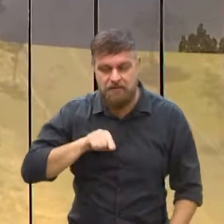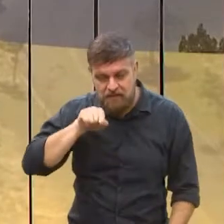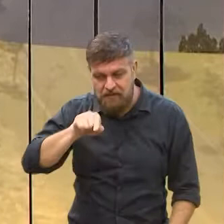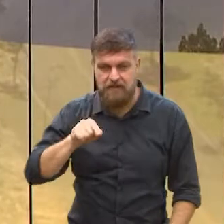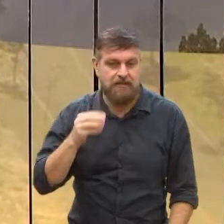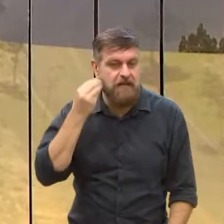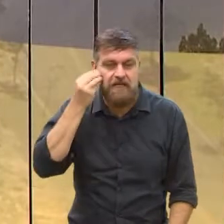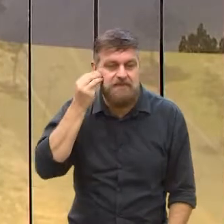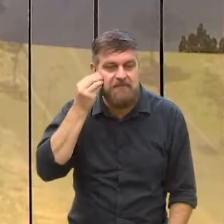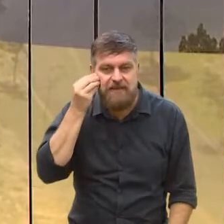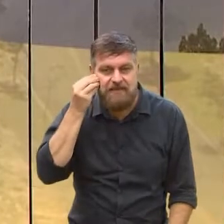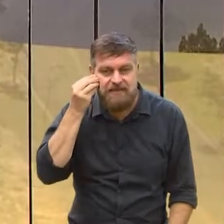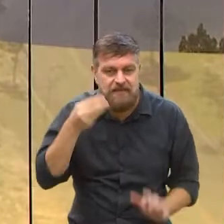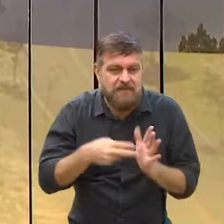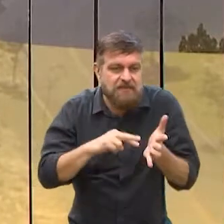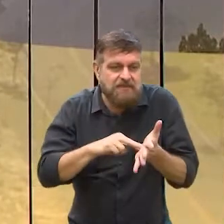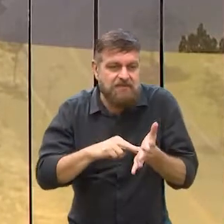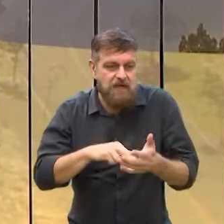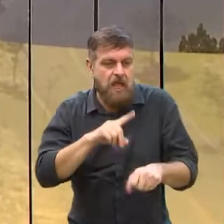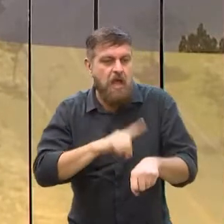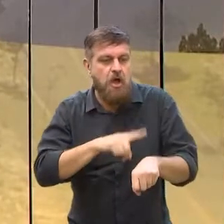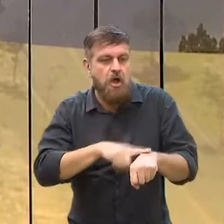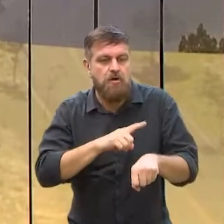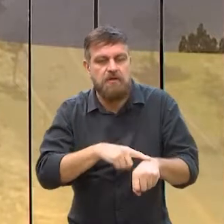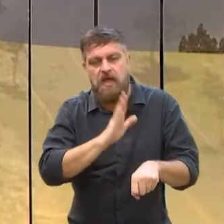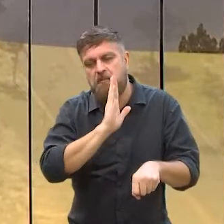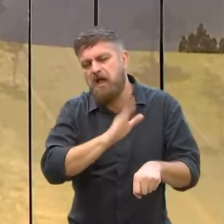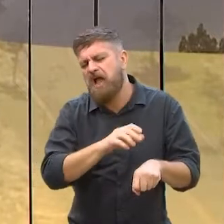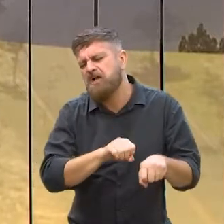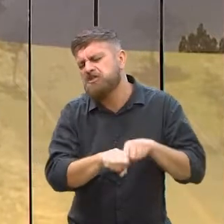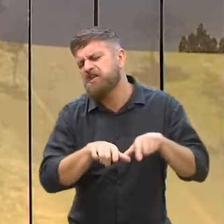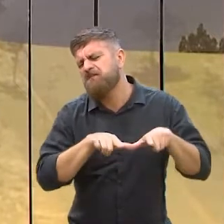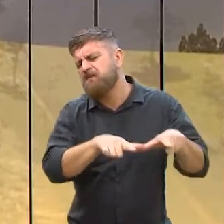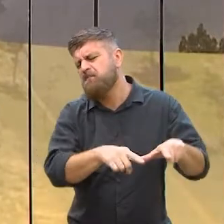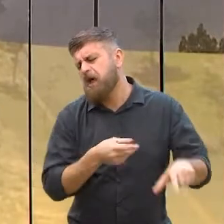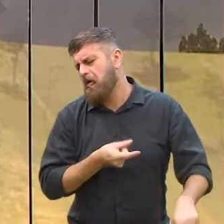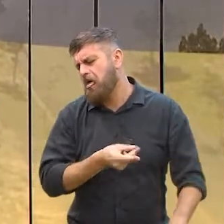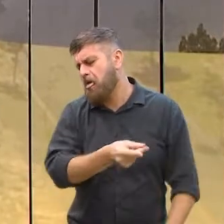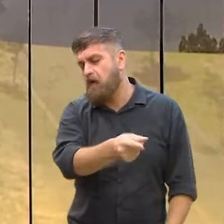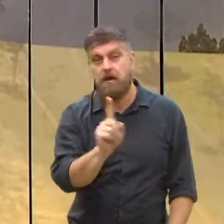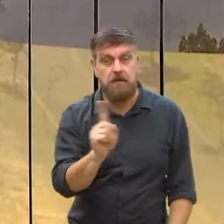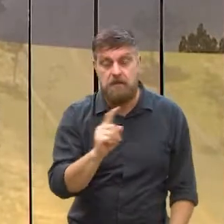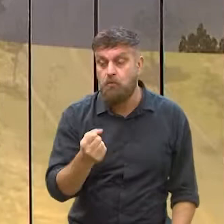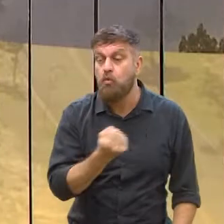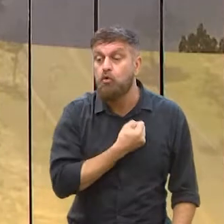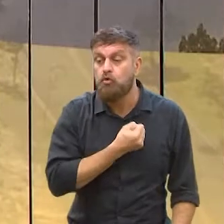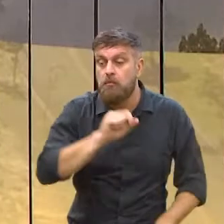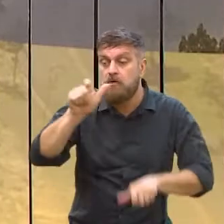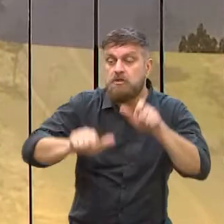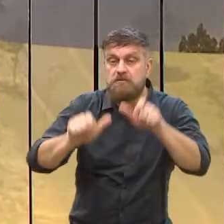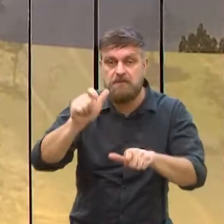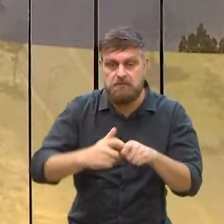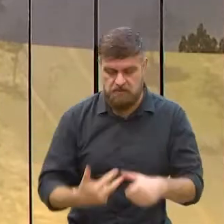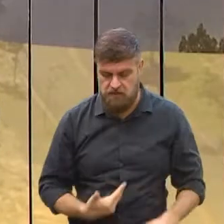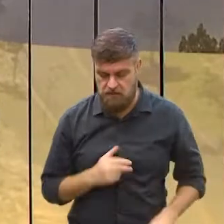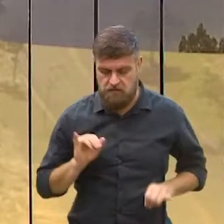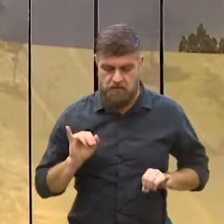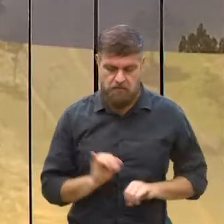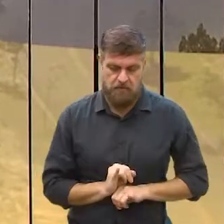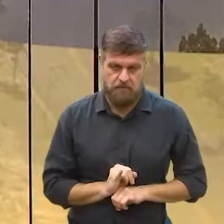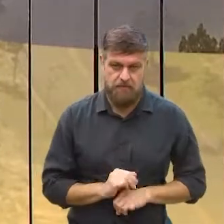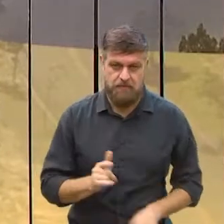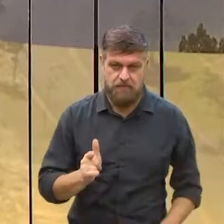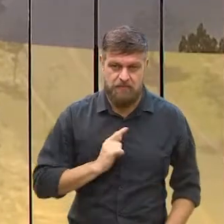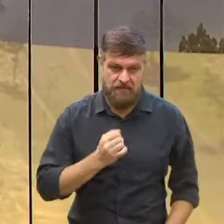não significa necessariamente tempo de carreira ou número de pacientes operados. Então, você está falando